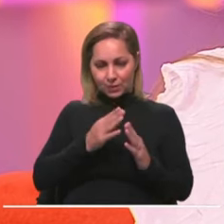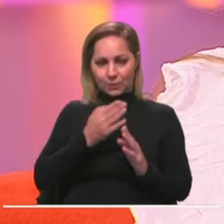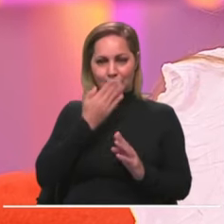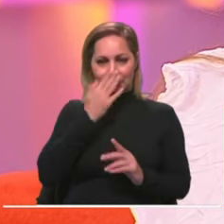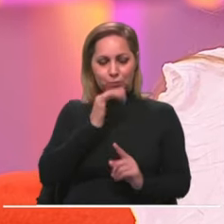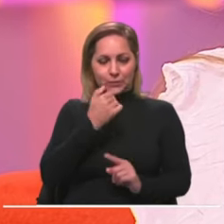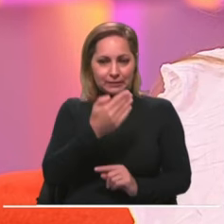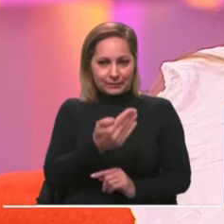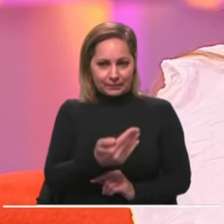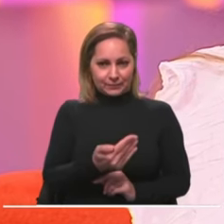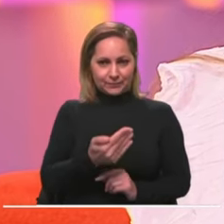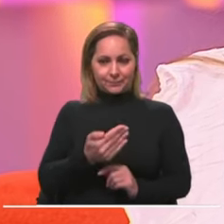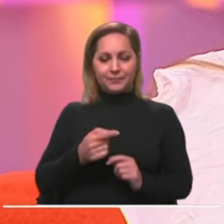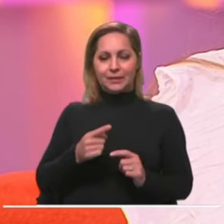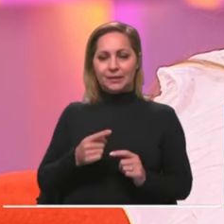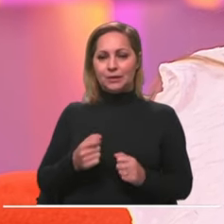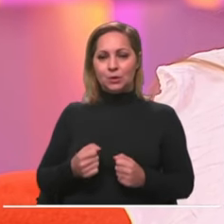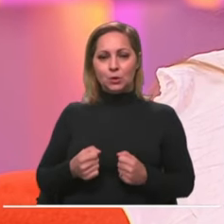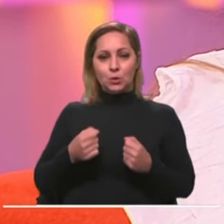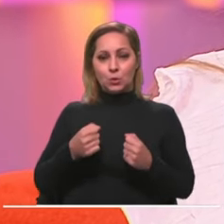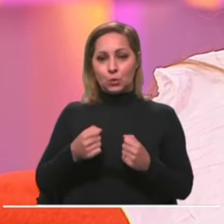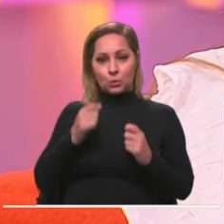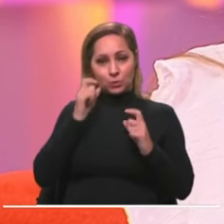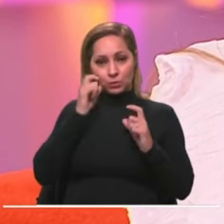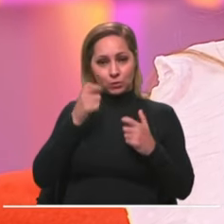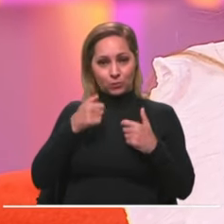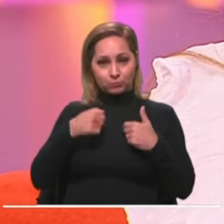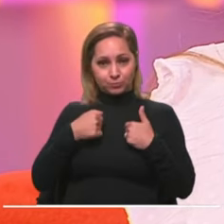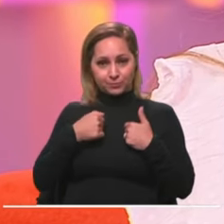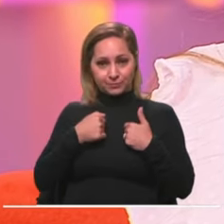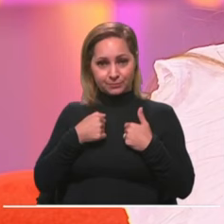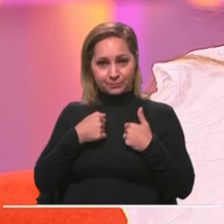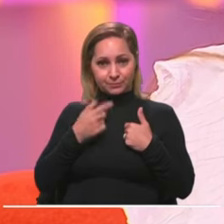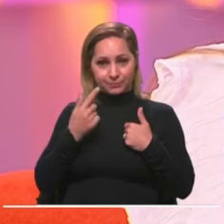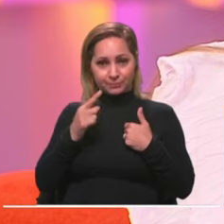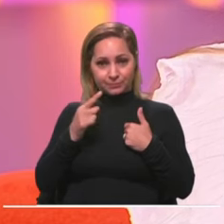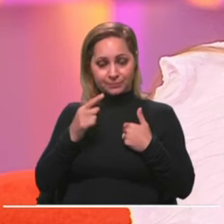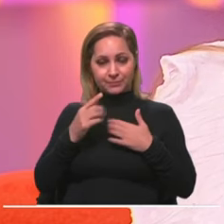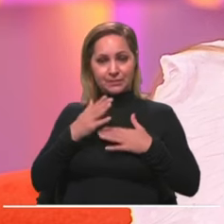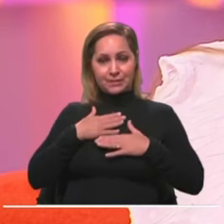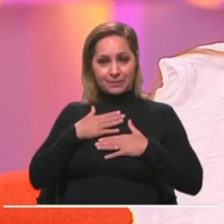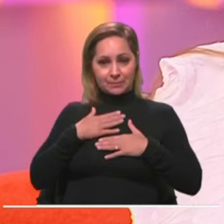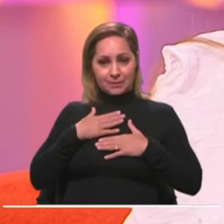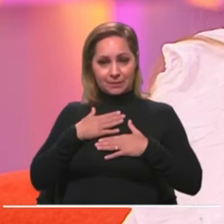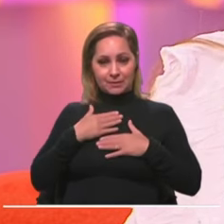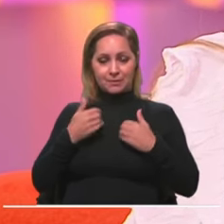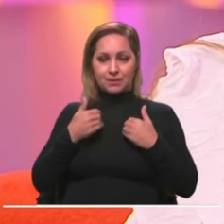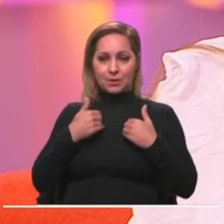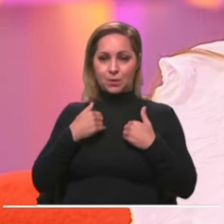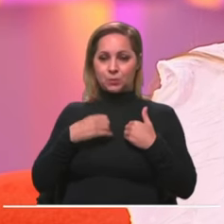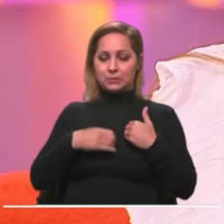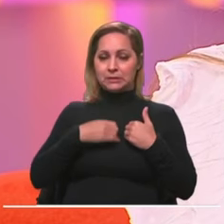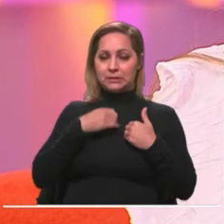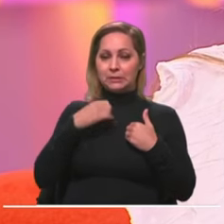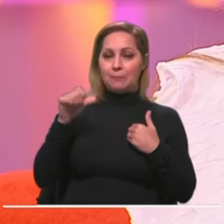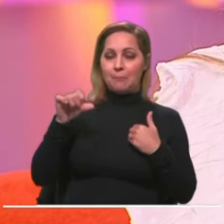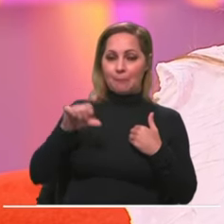de incapacidade de autocontrolo e que me começaram a deixar desconfortável